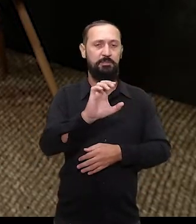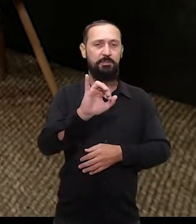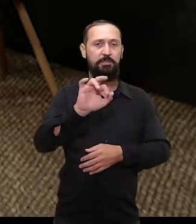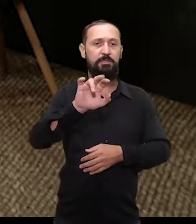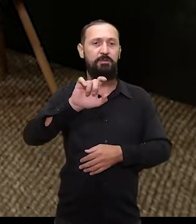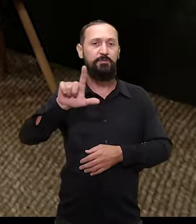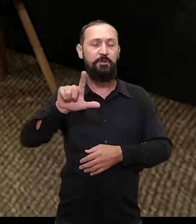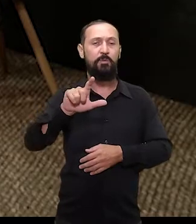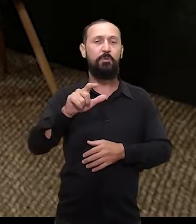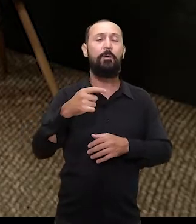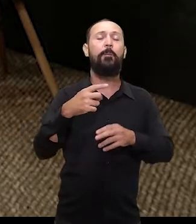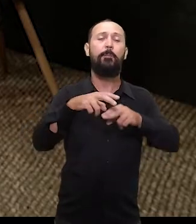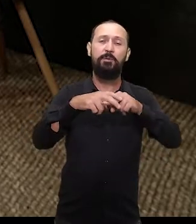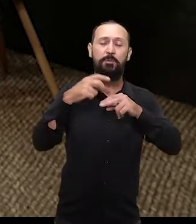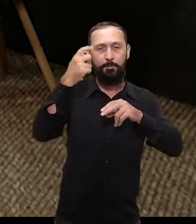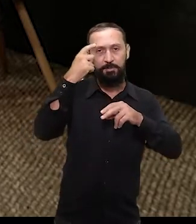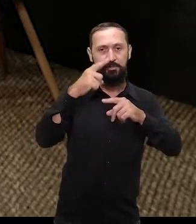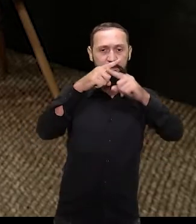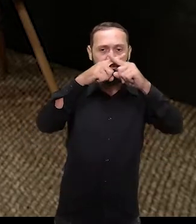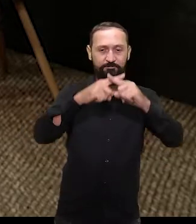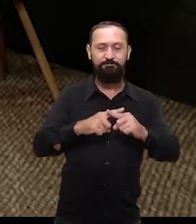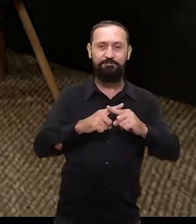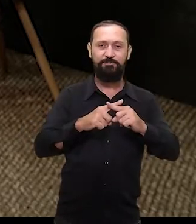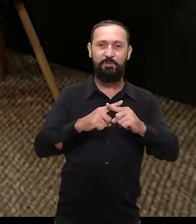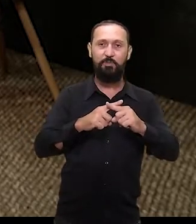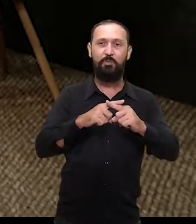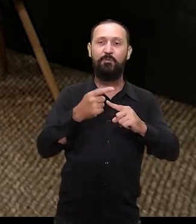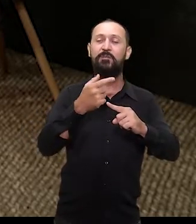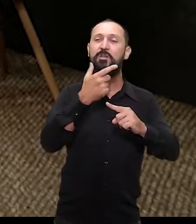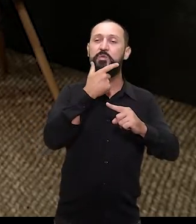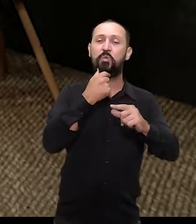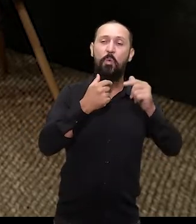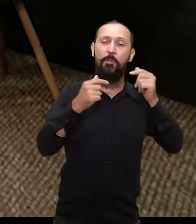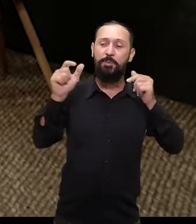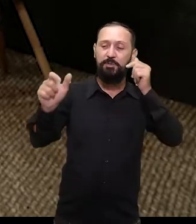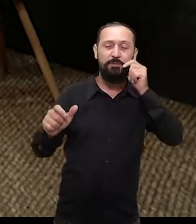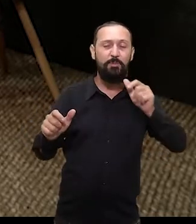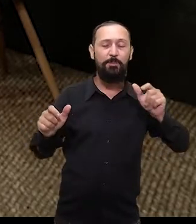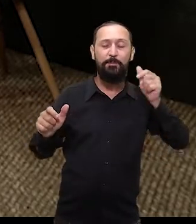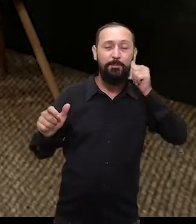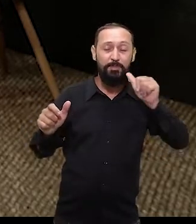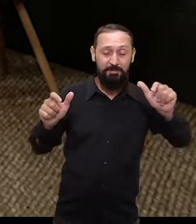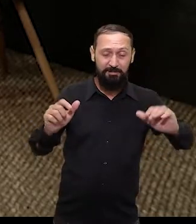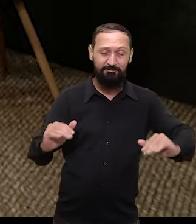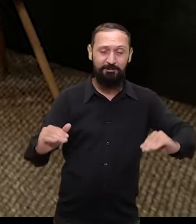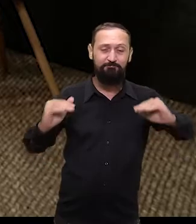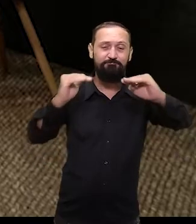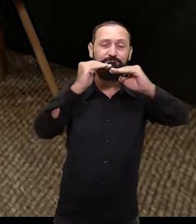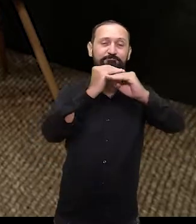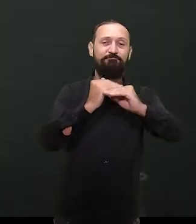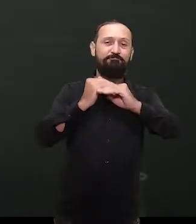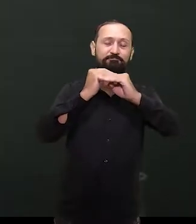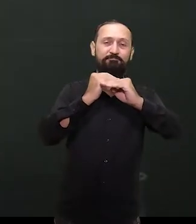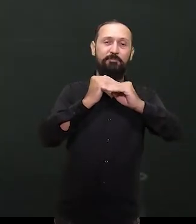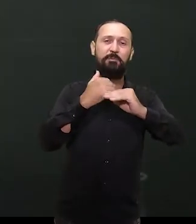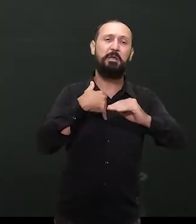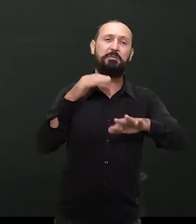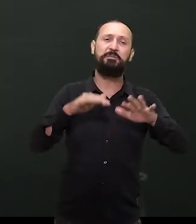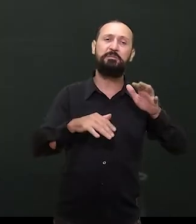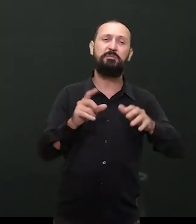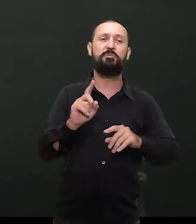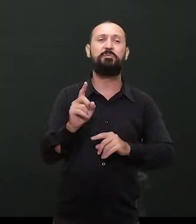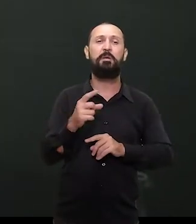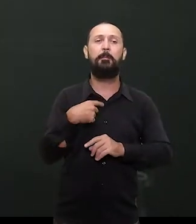penso que o concurso é uma das formas que iguala homens e mulheres bom então talvez eu não seja